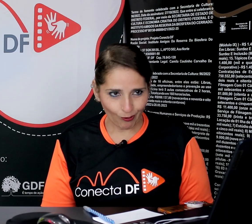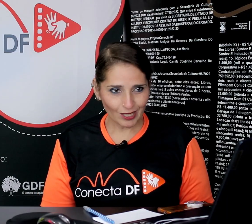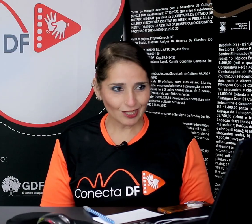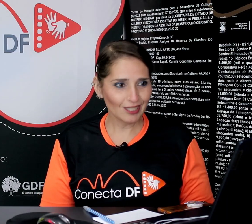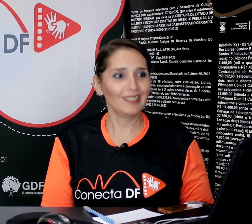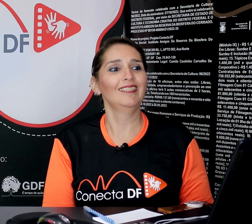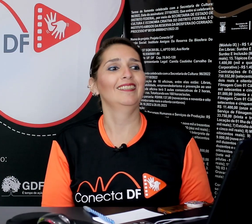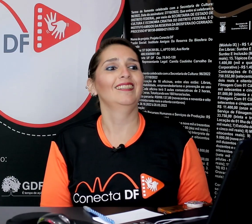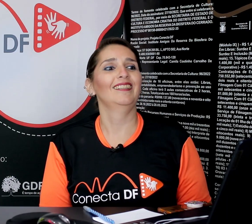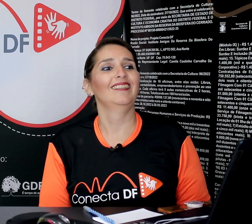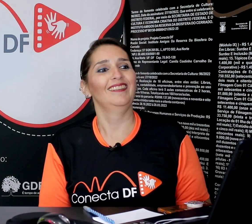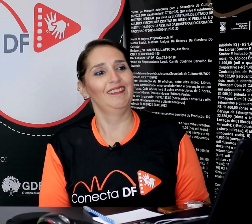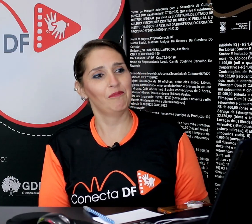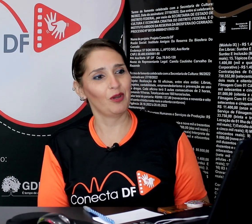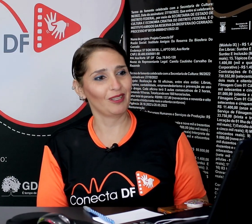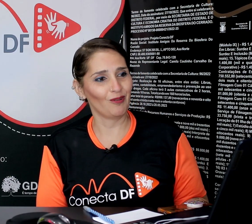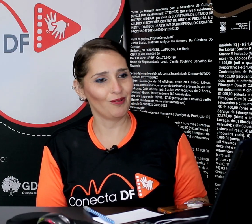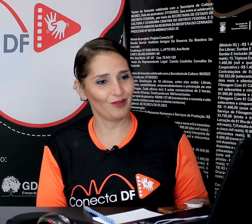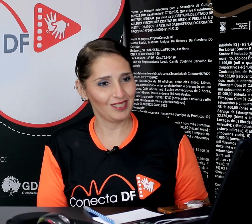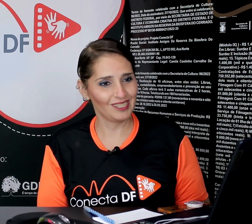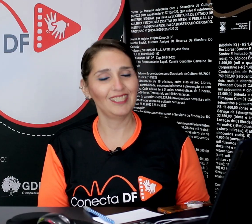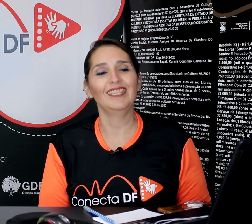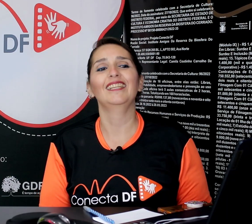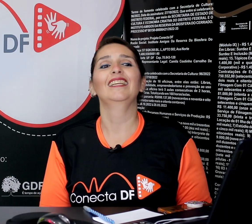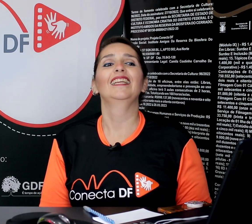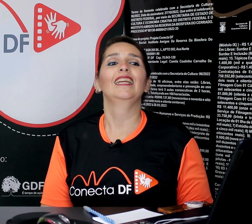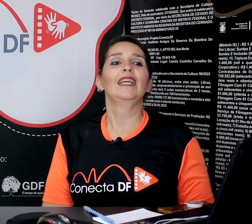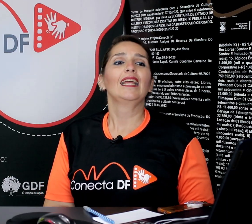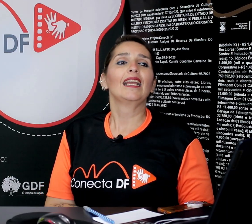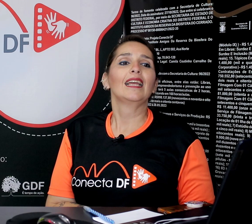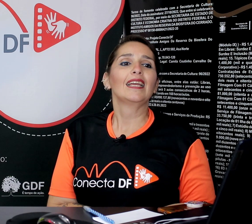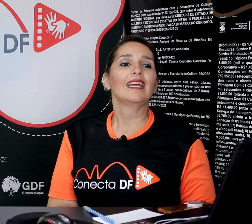Boa noite. Boa noite.